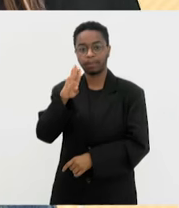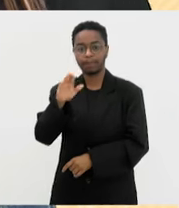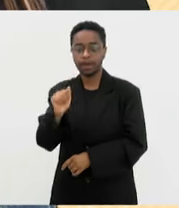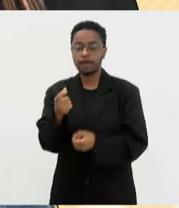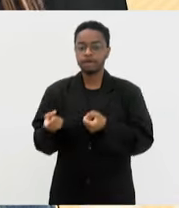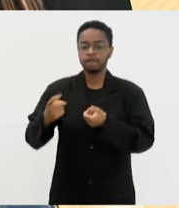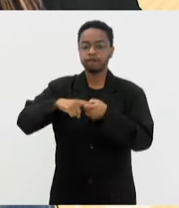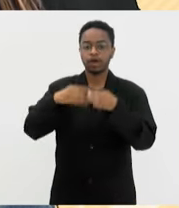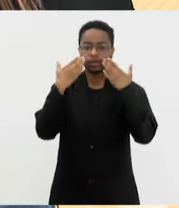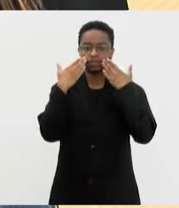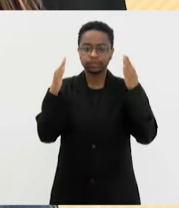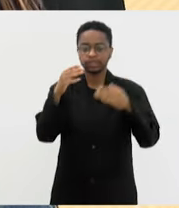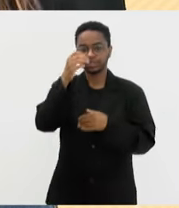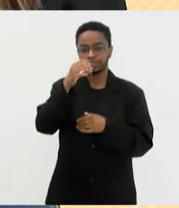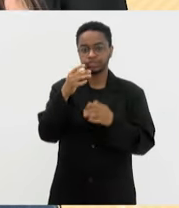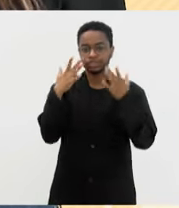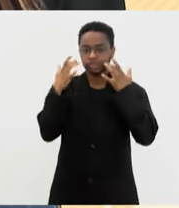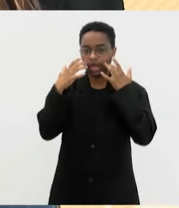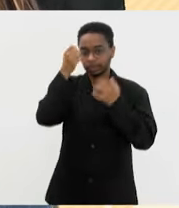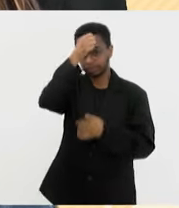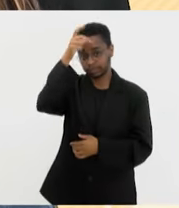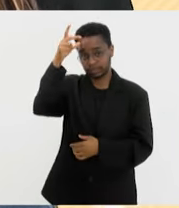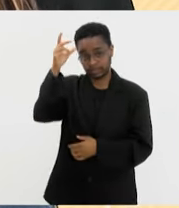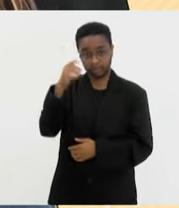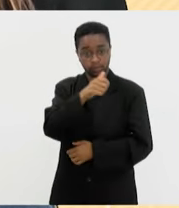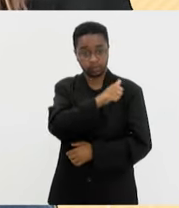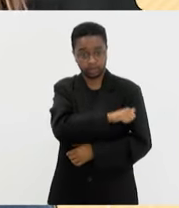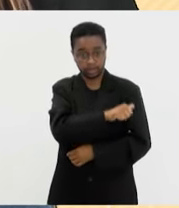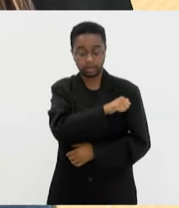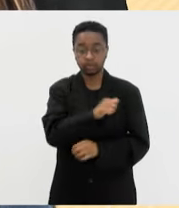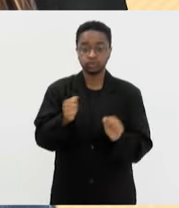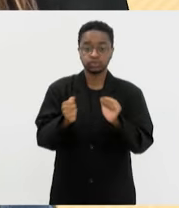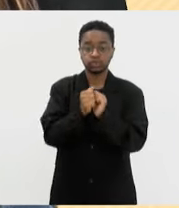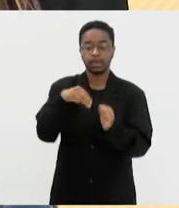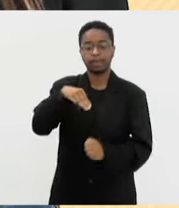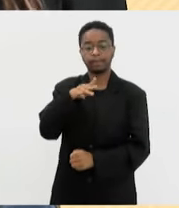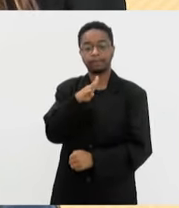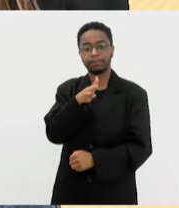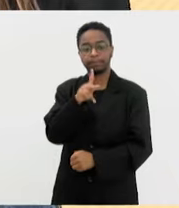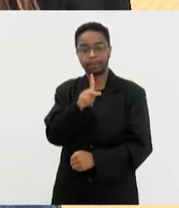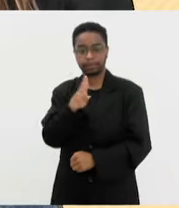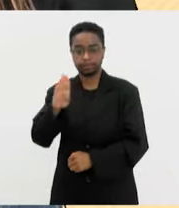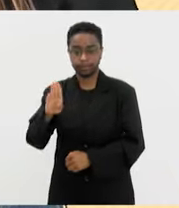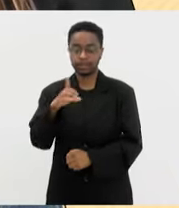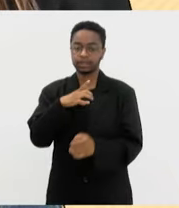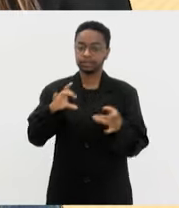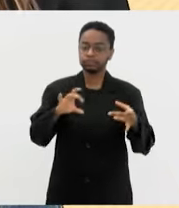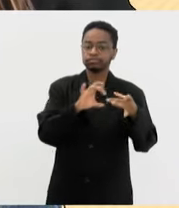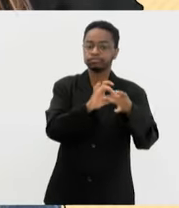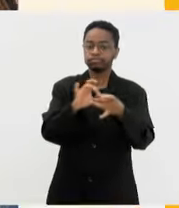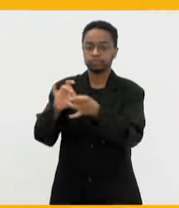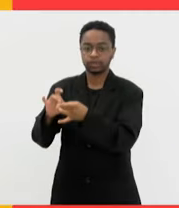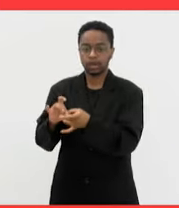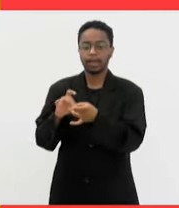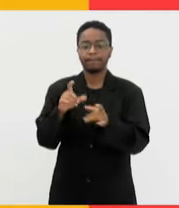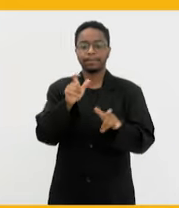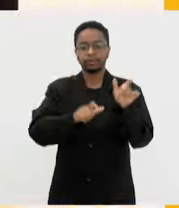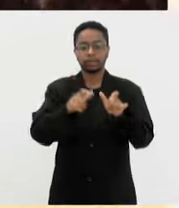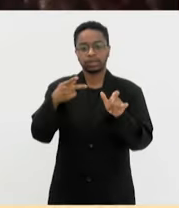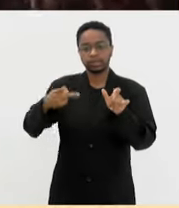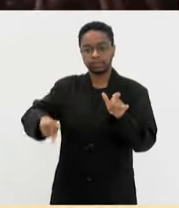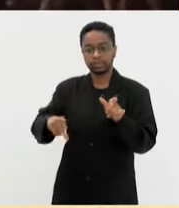palco do Teatro Municipal do Rio, junto à MPB Jazz Orquestra, que reúne músicos do próprio Municipal.